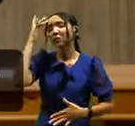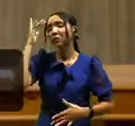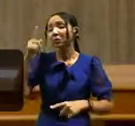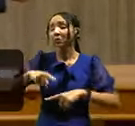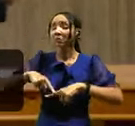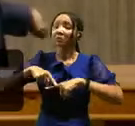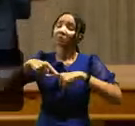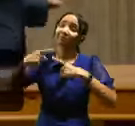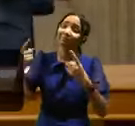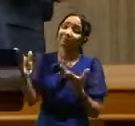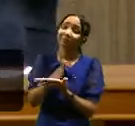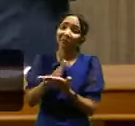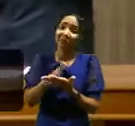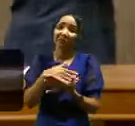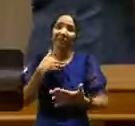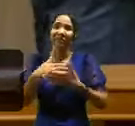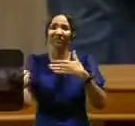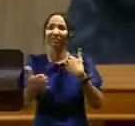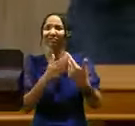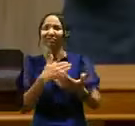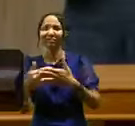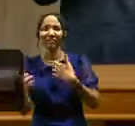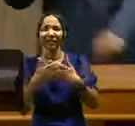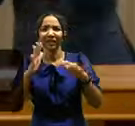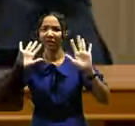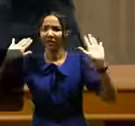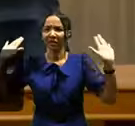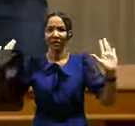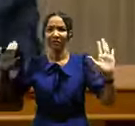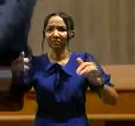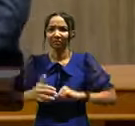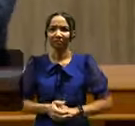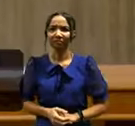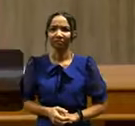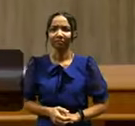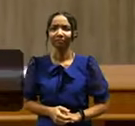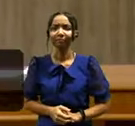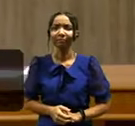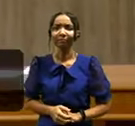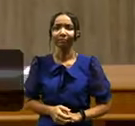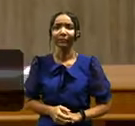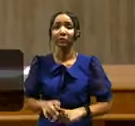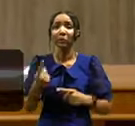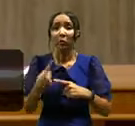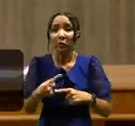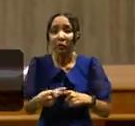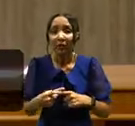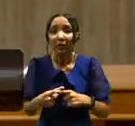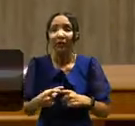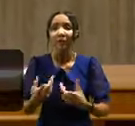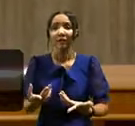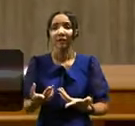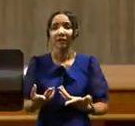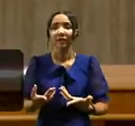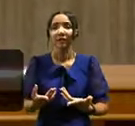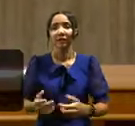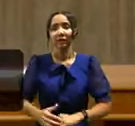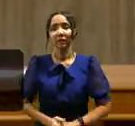ouvir Moisés e nem os profetas porque é Antárctica é